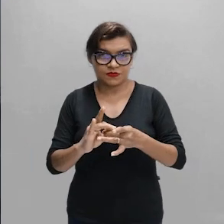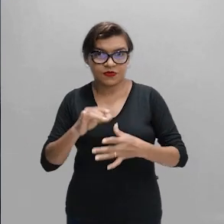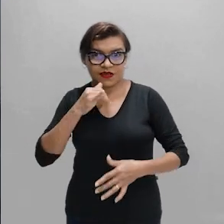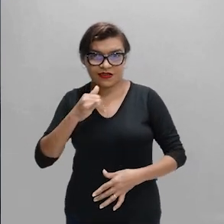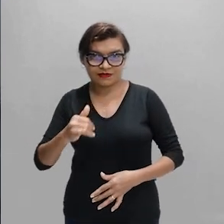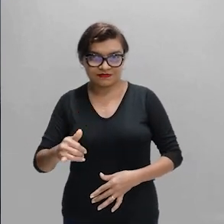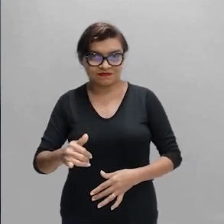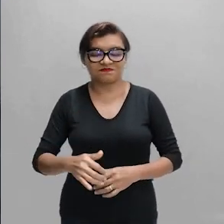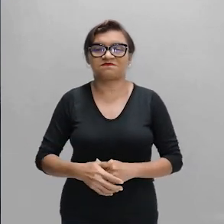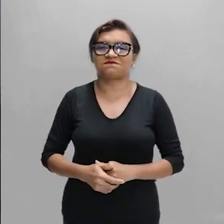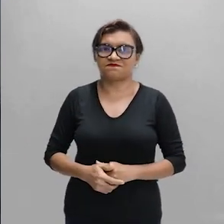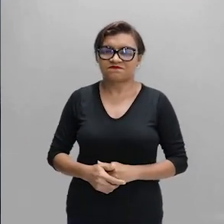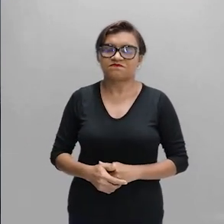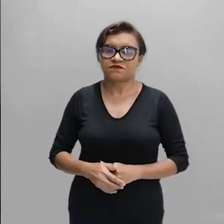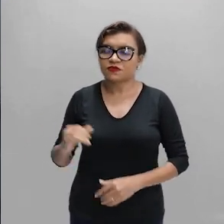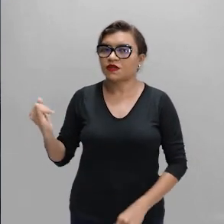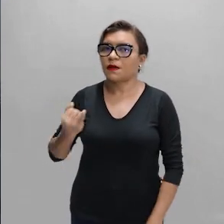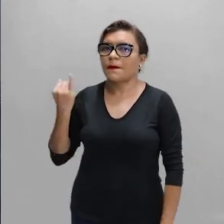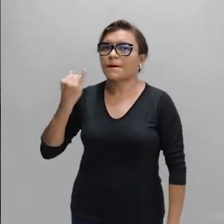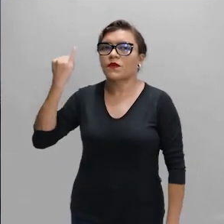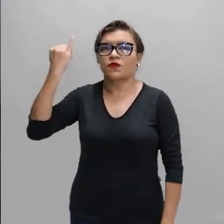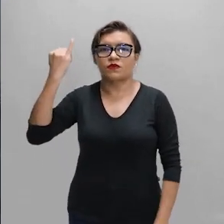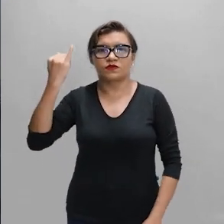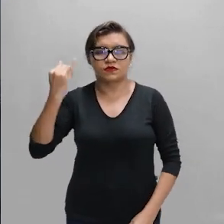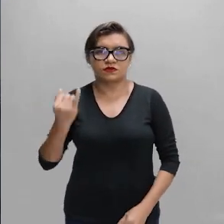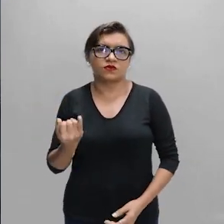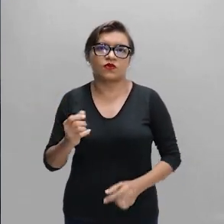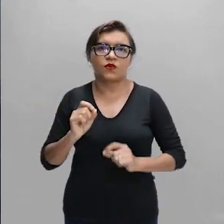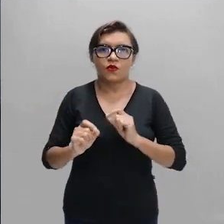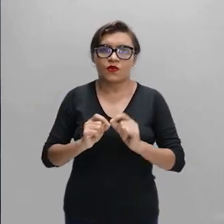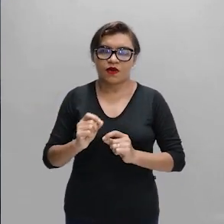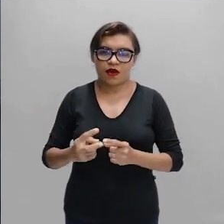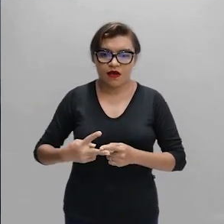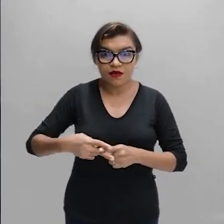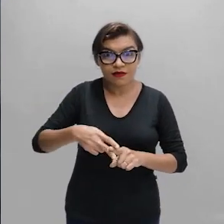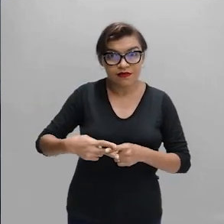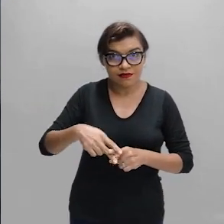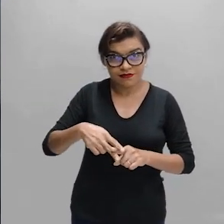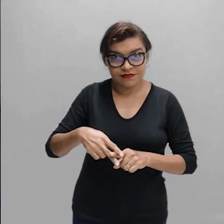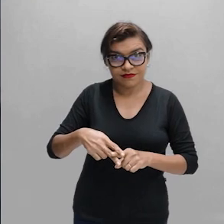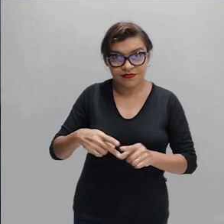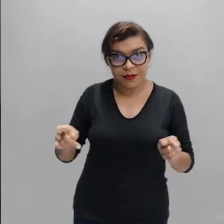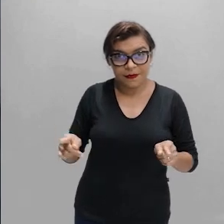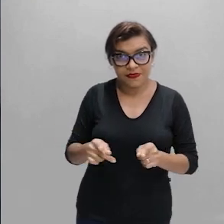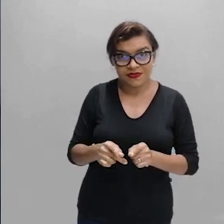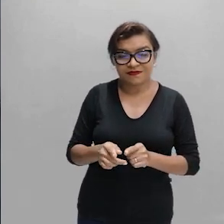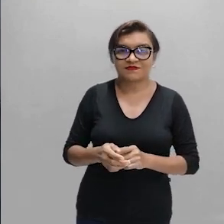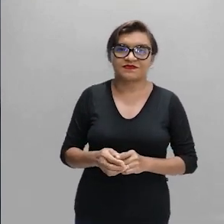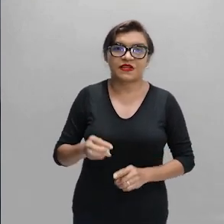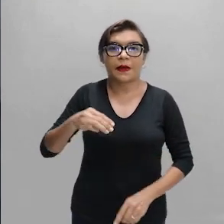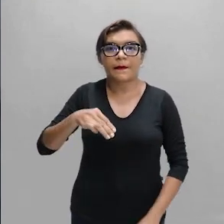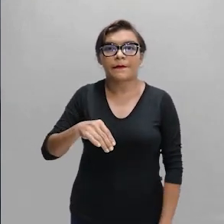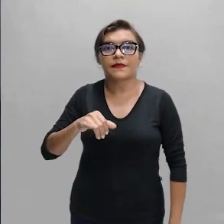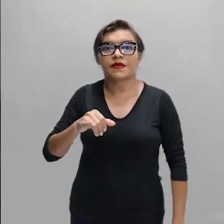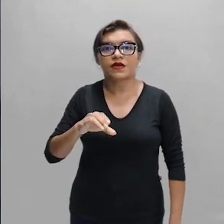eles são muito importantes para a microeletrônica, ok? Preste bem atenção na palavra,